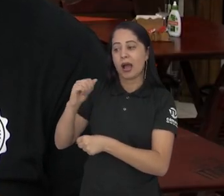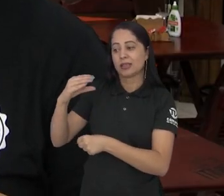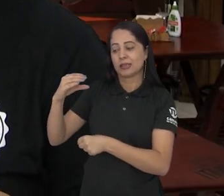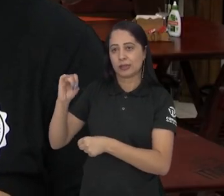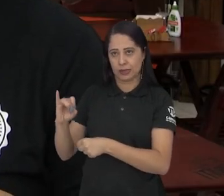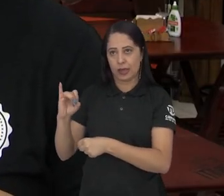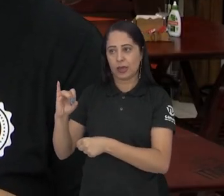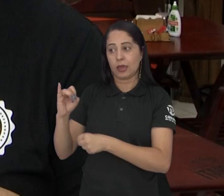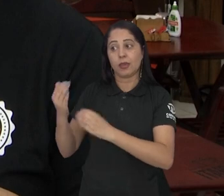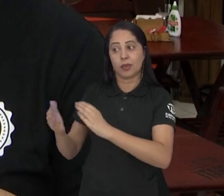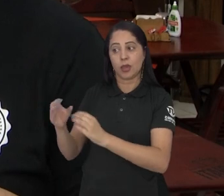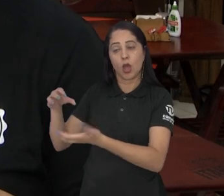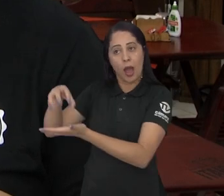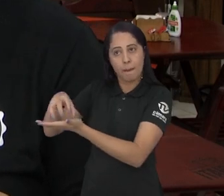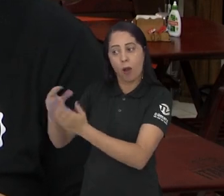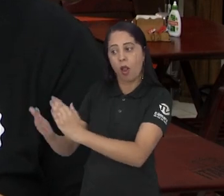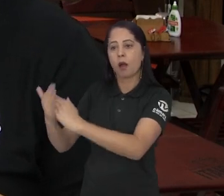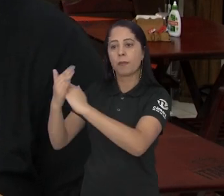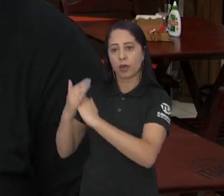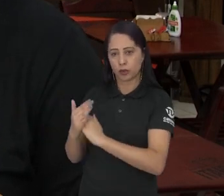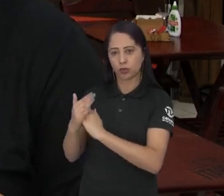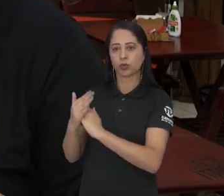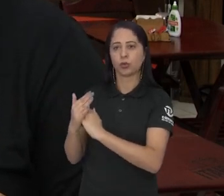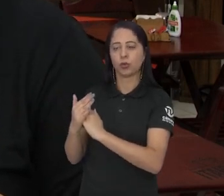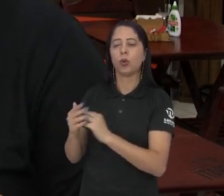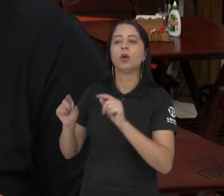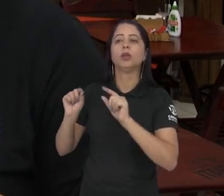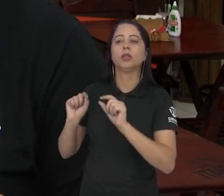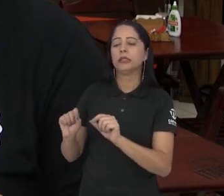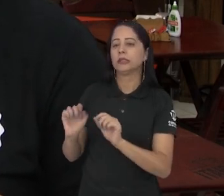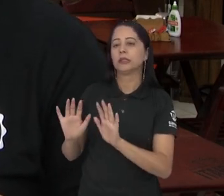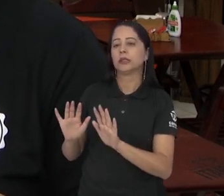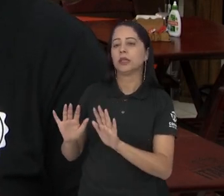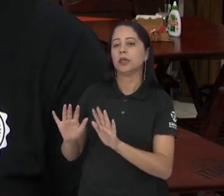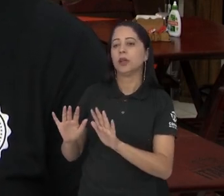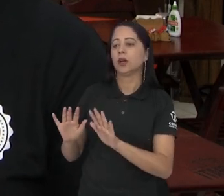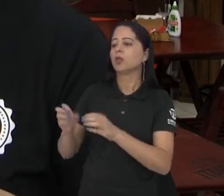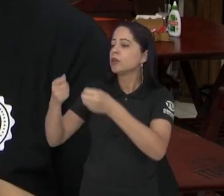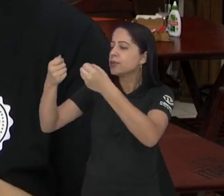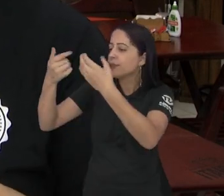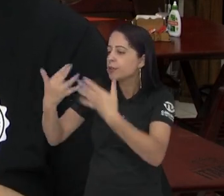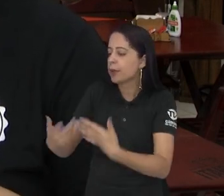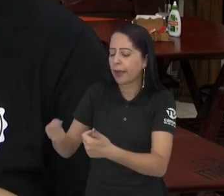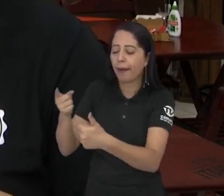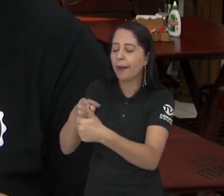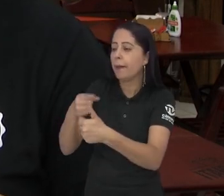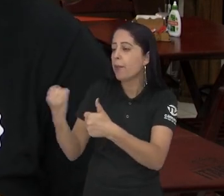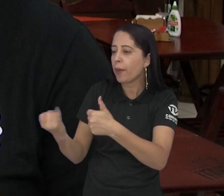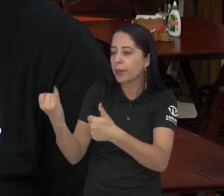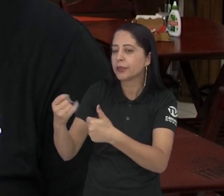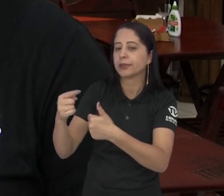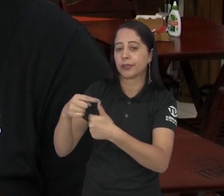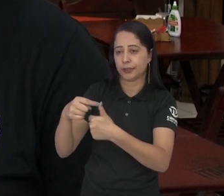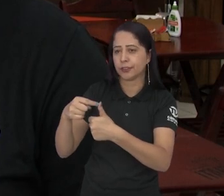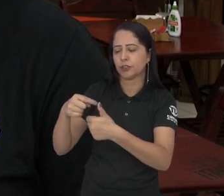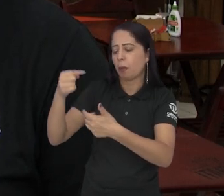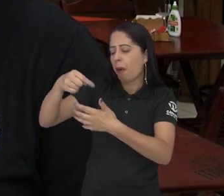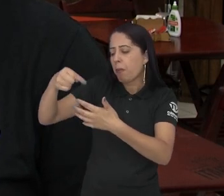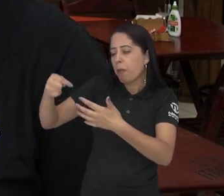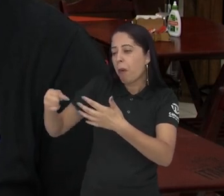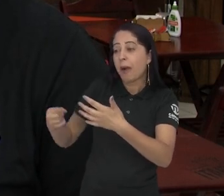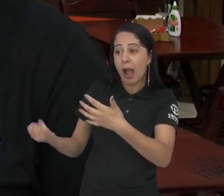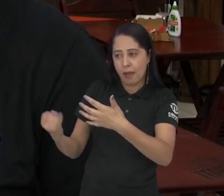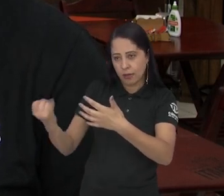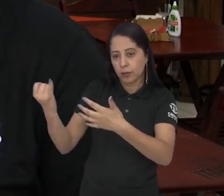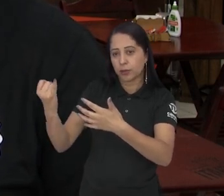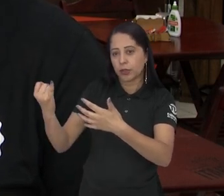com a CEI foi um aparato pra gente pra ter o contato com a prefeitura e com a empresa responsável pela obra então nosso pontuamos questões